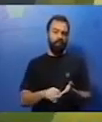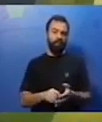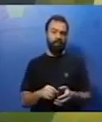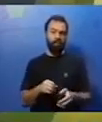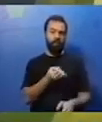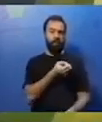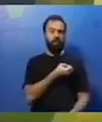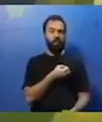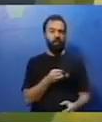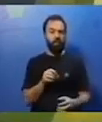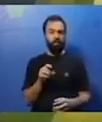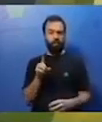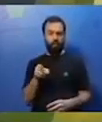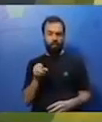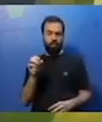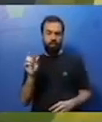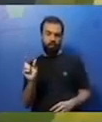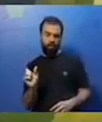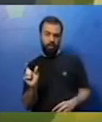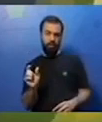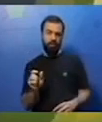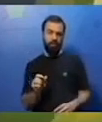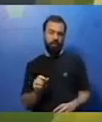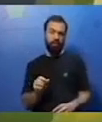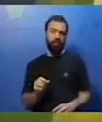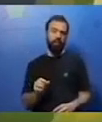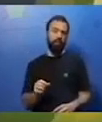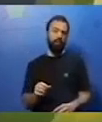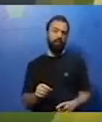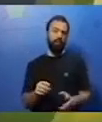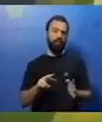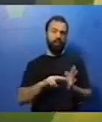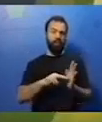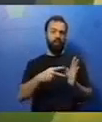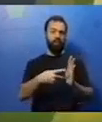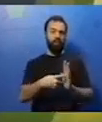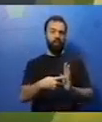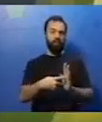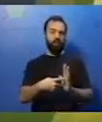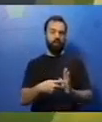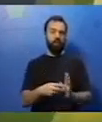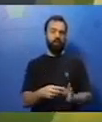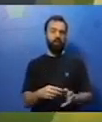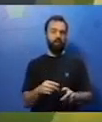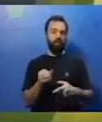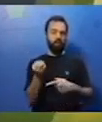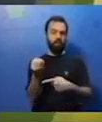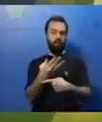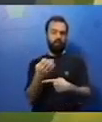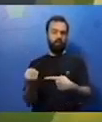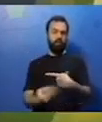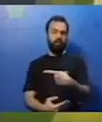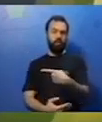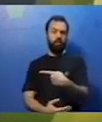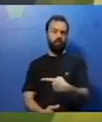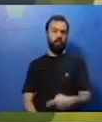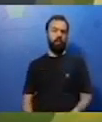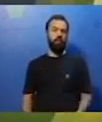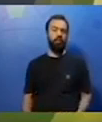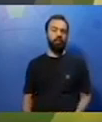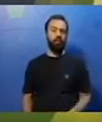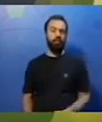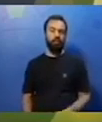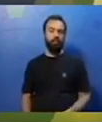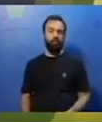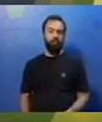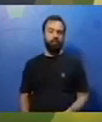correspondente a uma fração? Lembra? Frações equivalentes, todas as frações